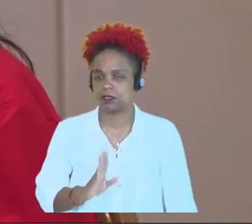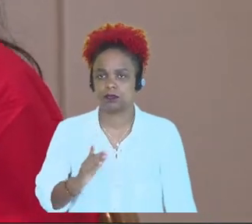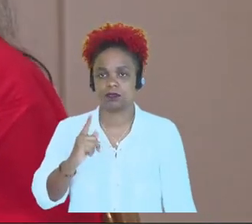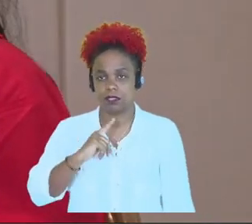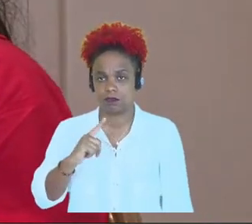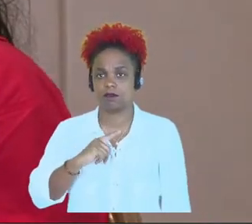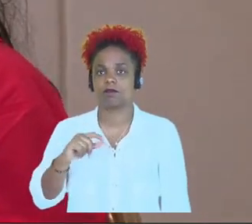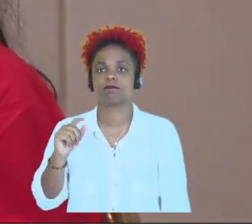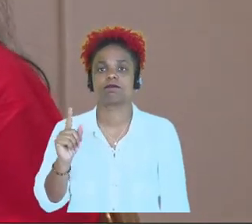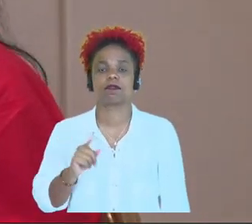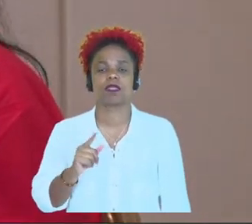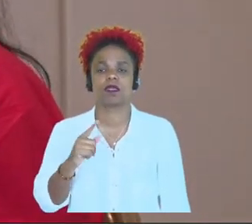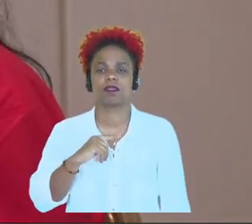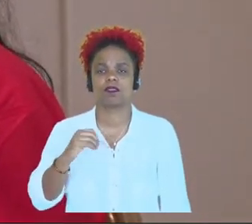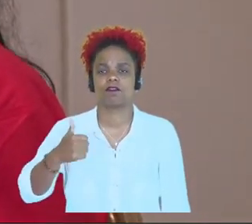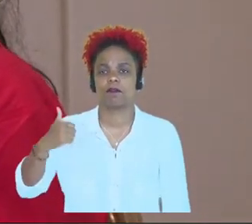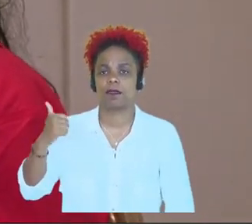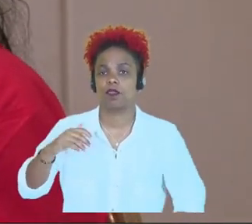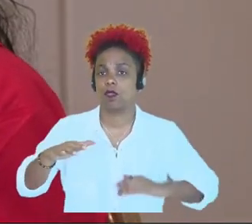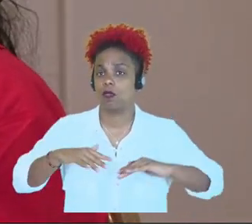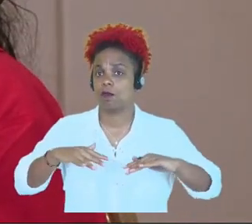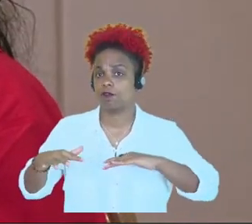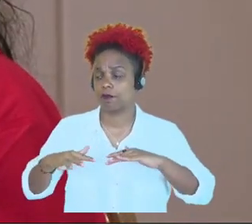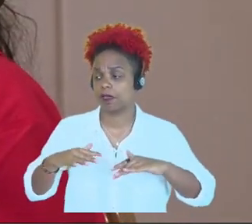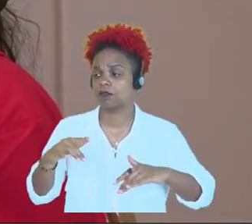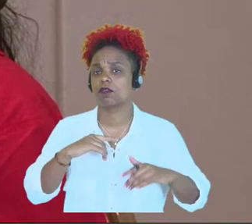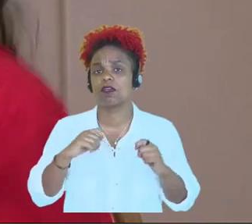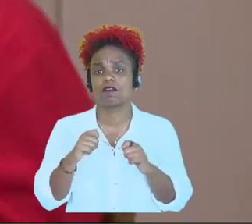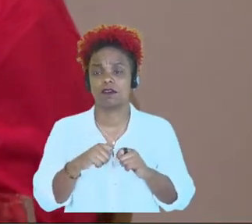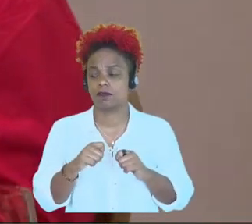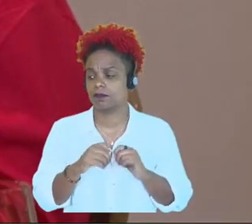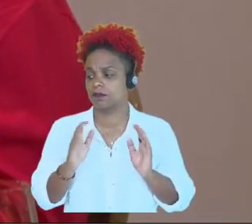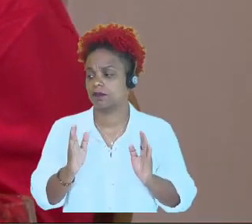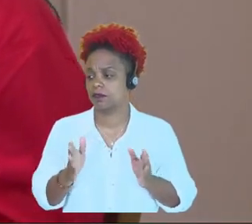brutal. Nesse primeiro movimento, se fez pela